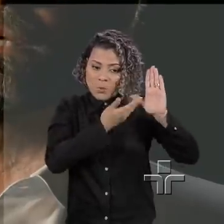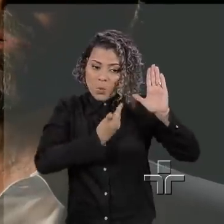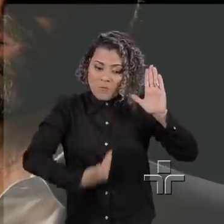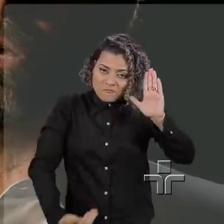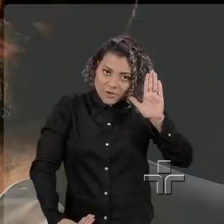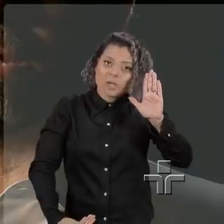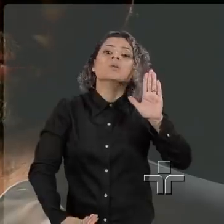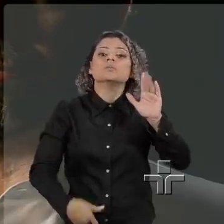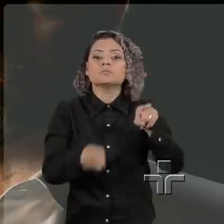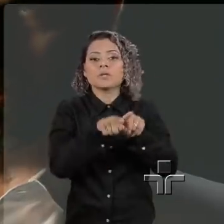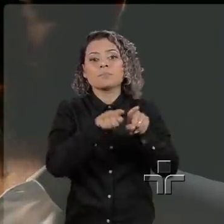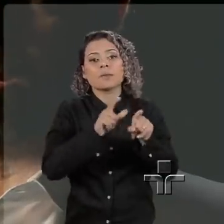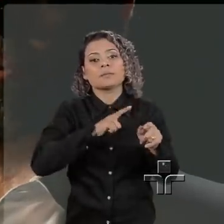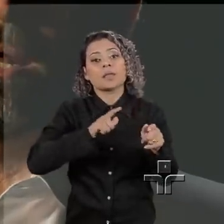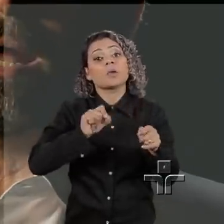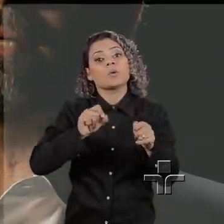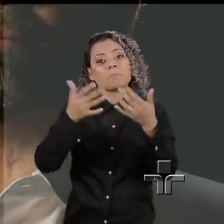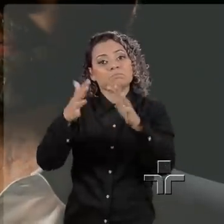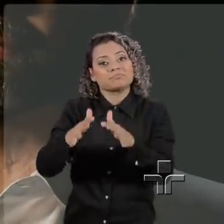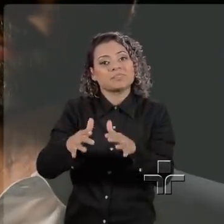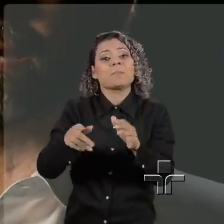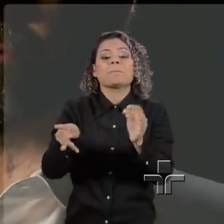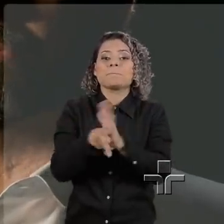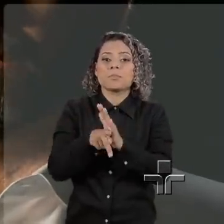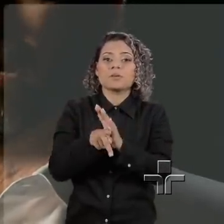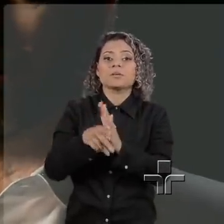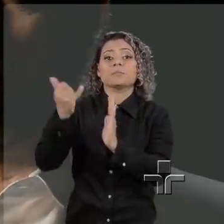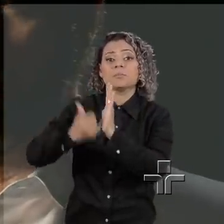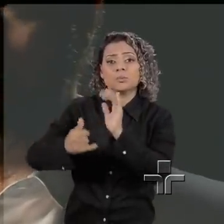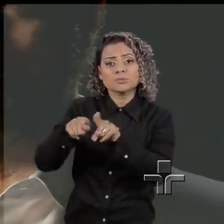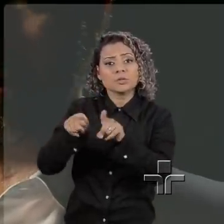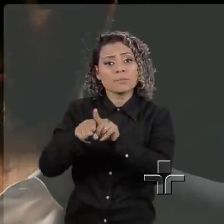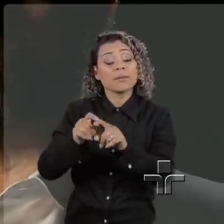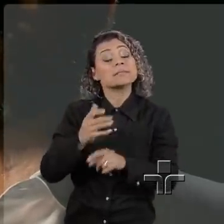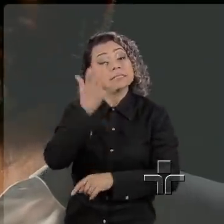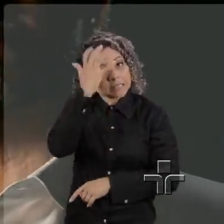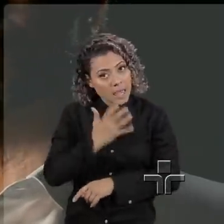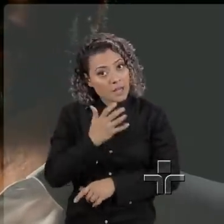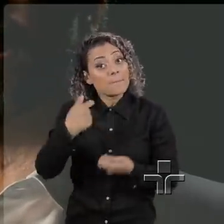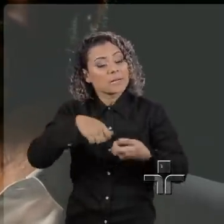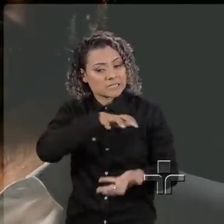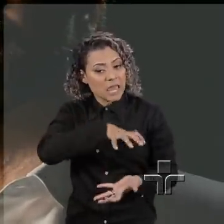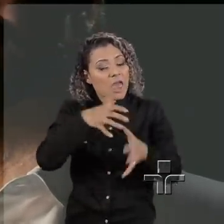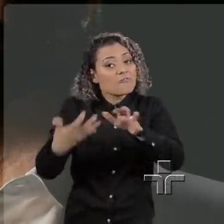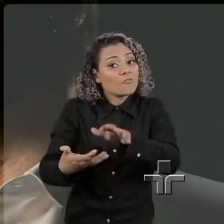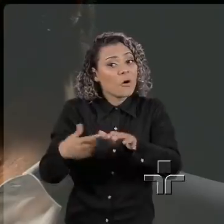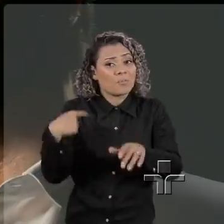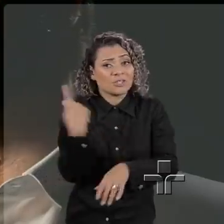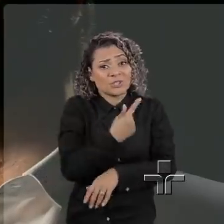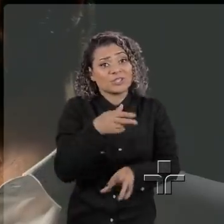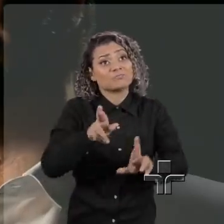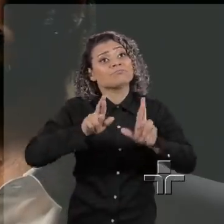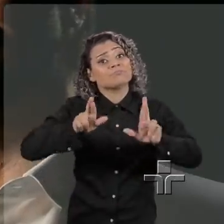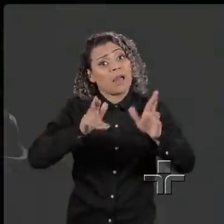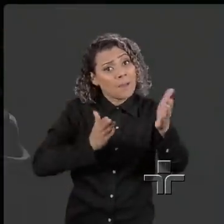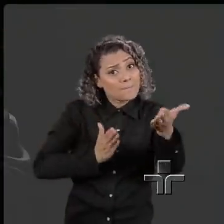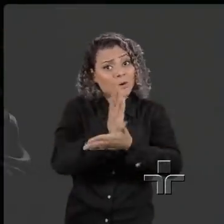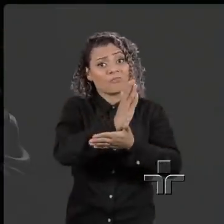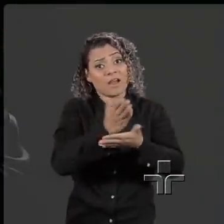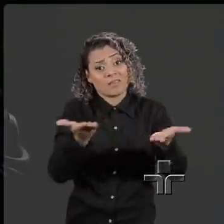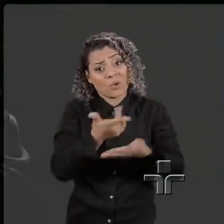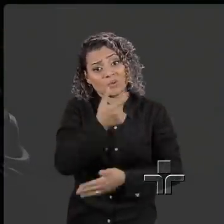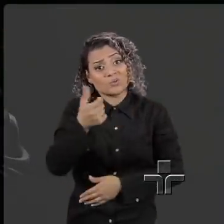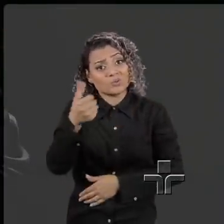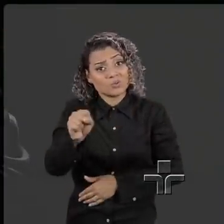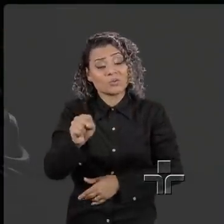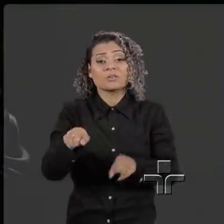Principalmente do que se refere à crise fiscal, ainda bastante grave. As reformas que se esperavam que fossem aprovadas nesse ano, principalmente